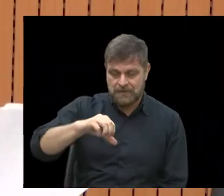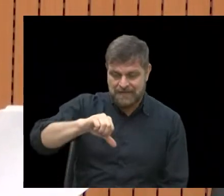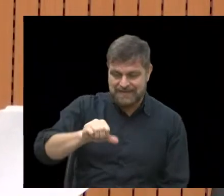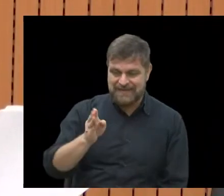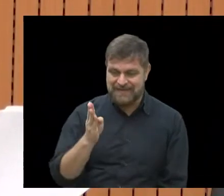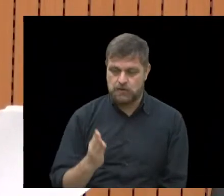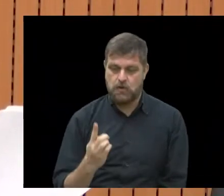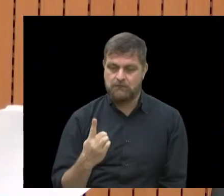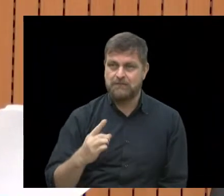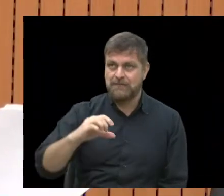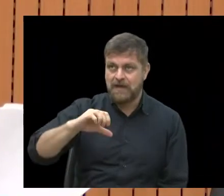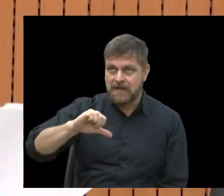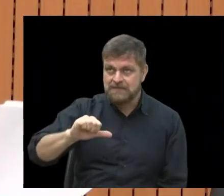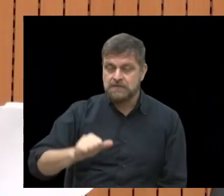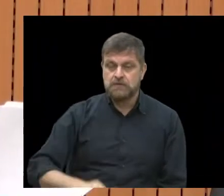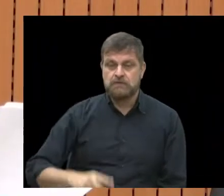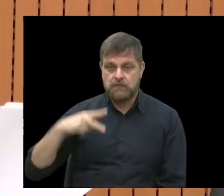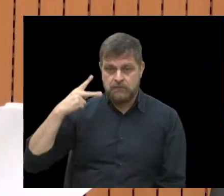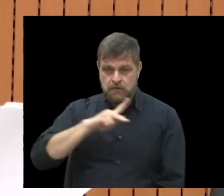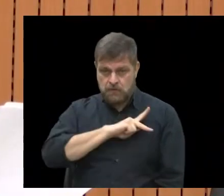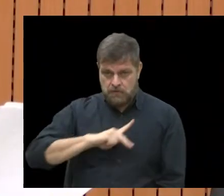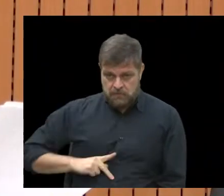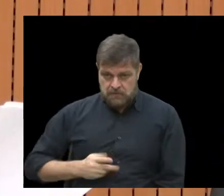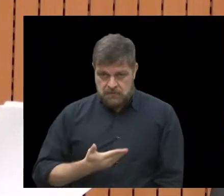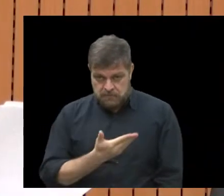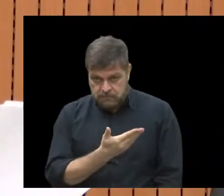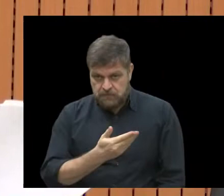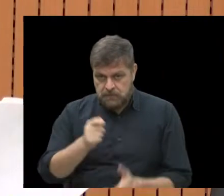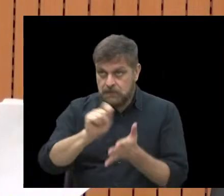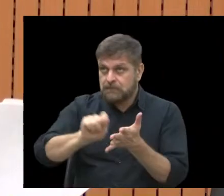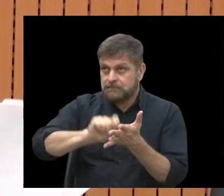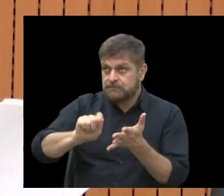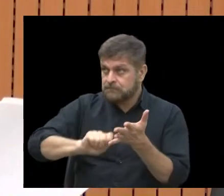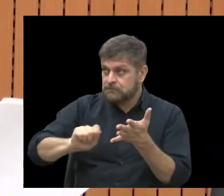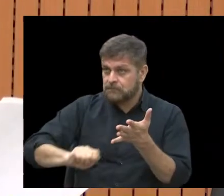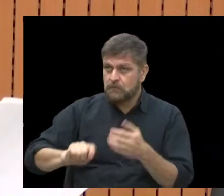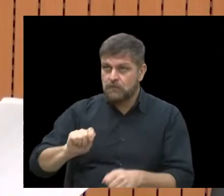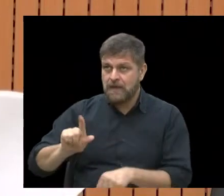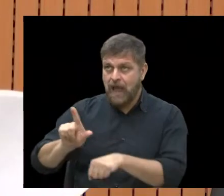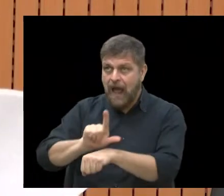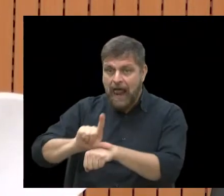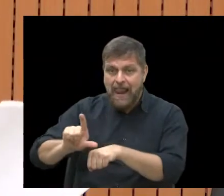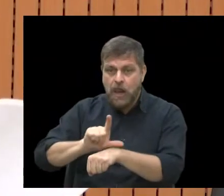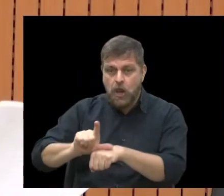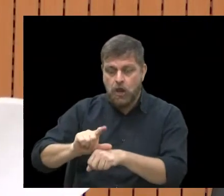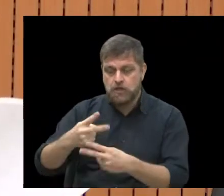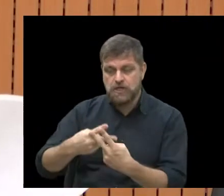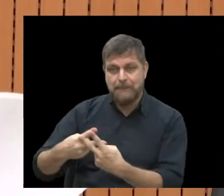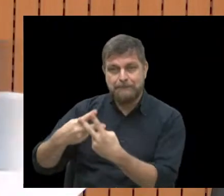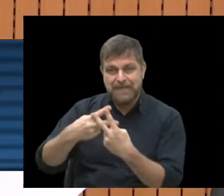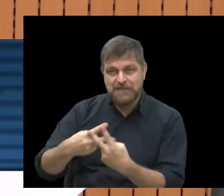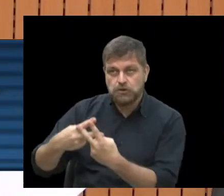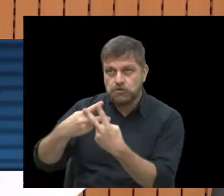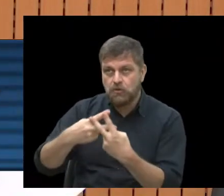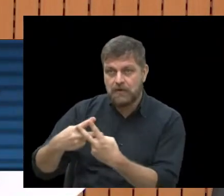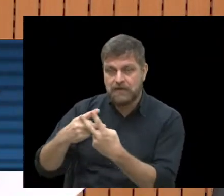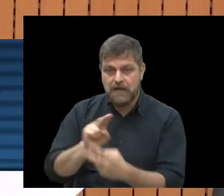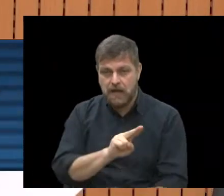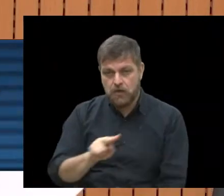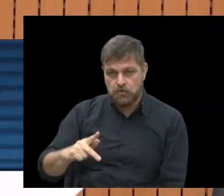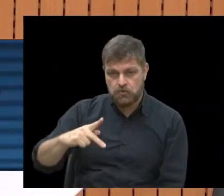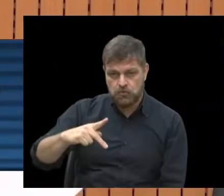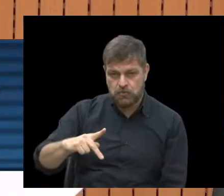de decreto legislativo 3919, processo 229008, de autoria do senhor vereador Marcos Bernadelli, que concede medalha Arautos da